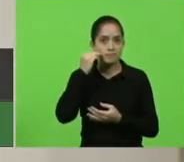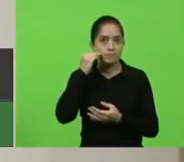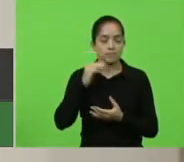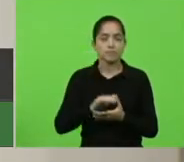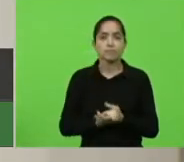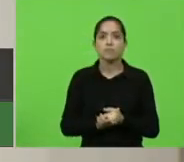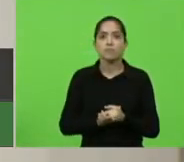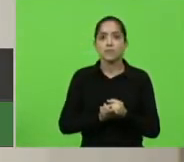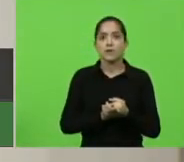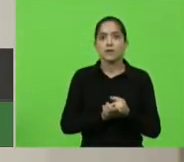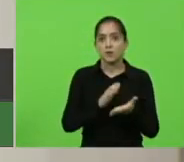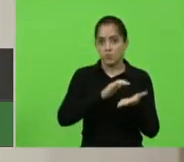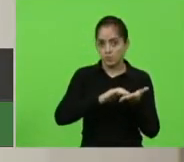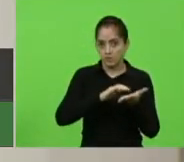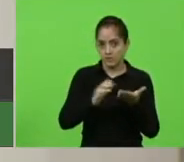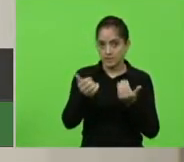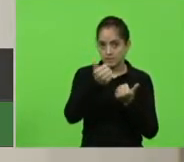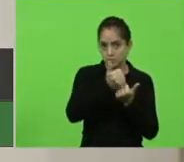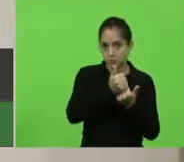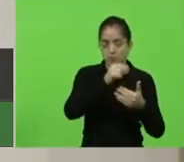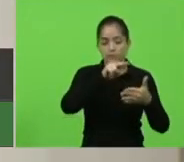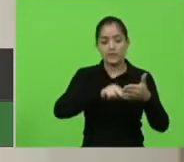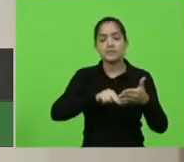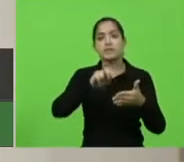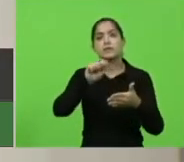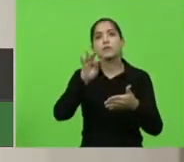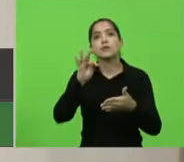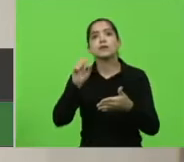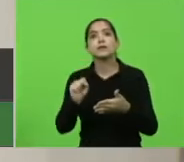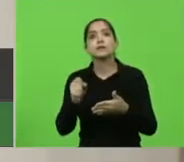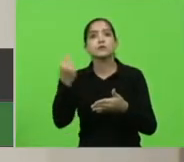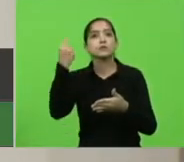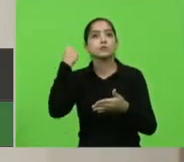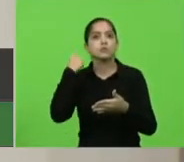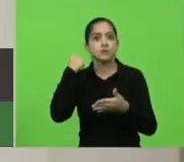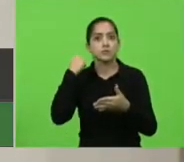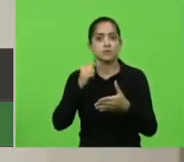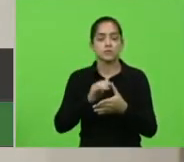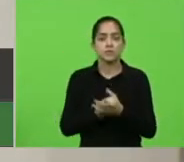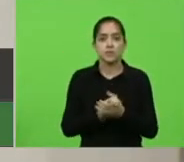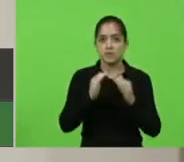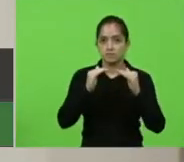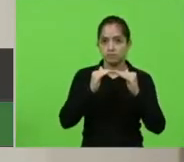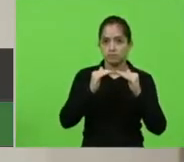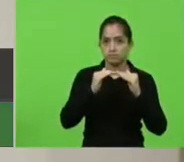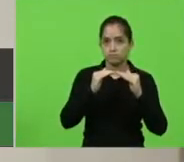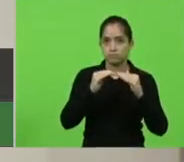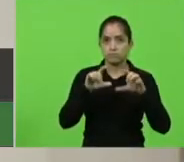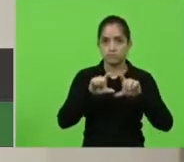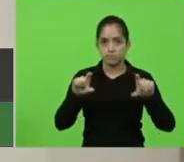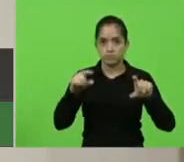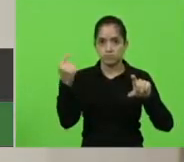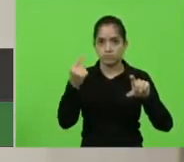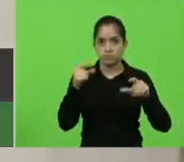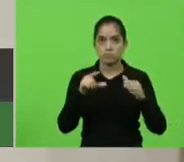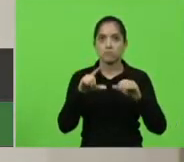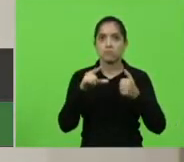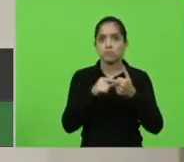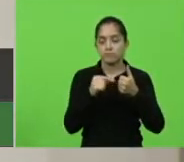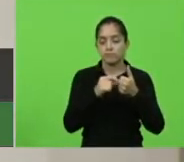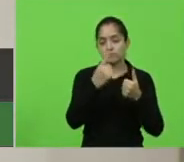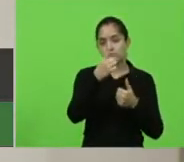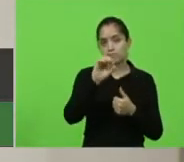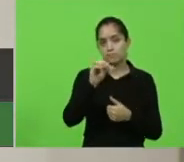para, como secretária ad hoc, proceder à leitura da ata da sessão anterior, que, em consonância com o parágrafo 1º do artigo